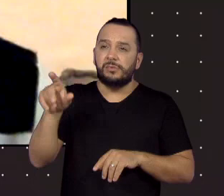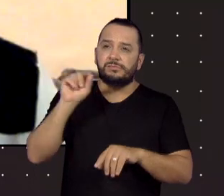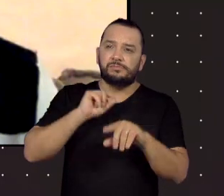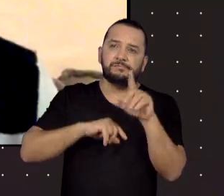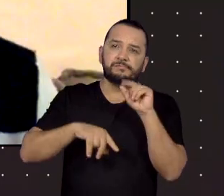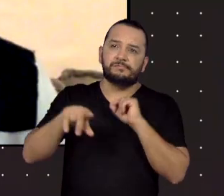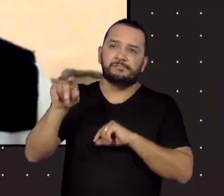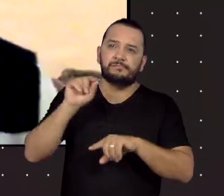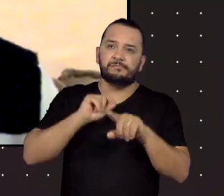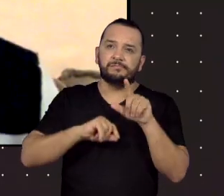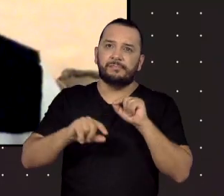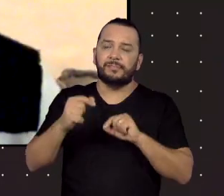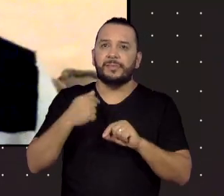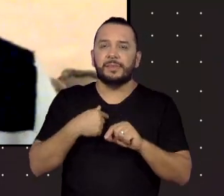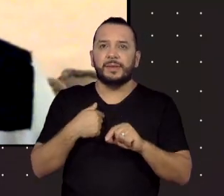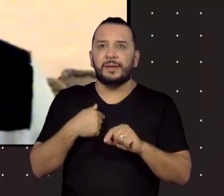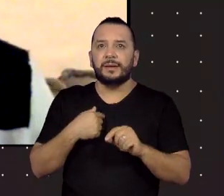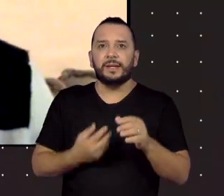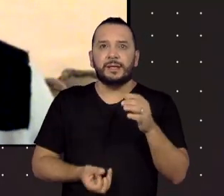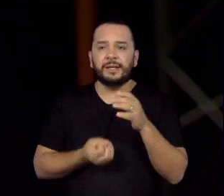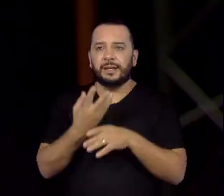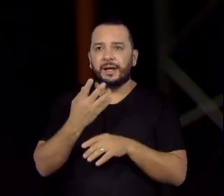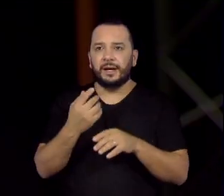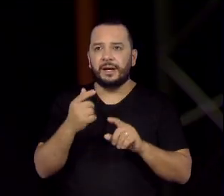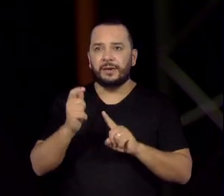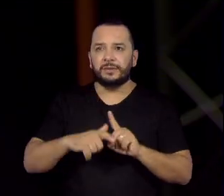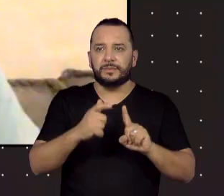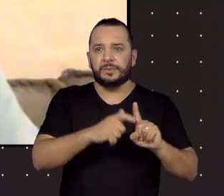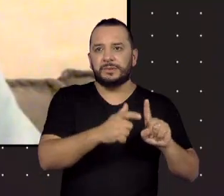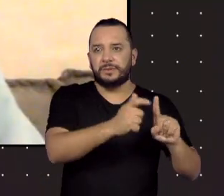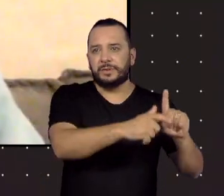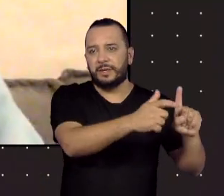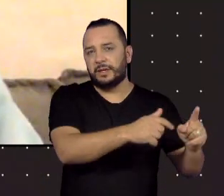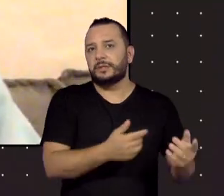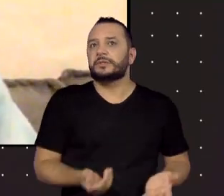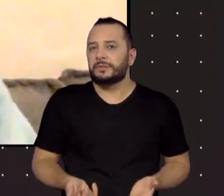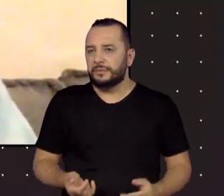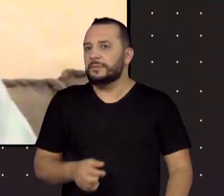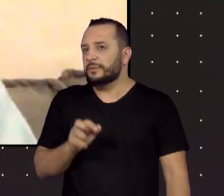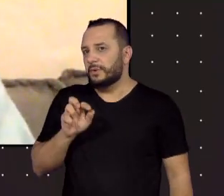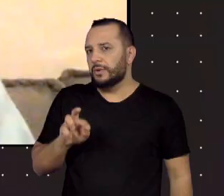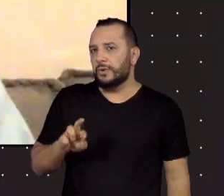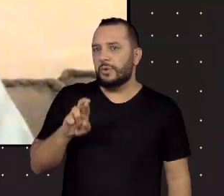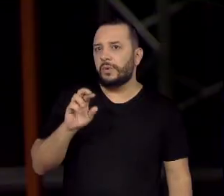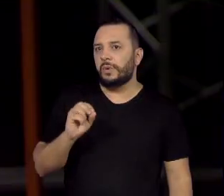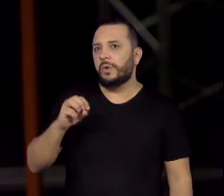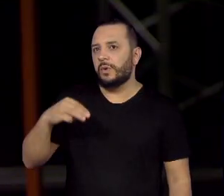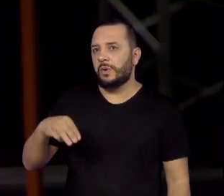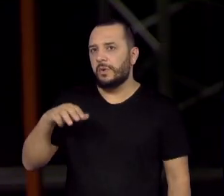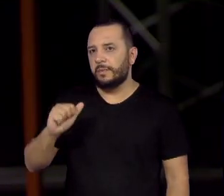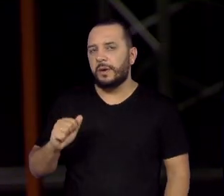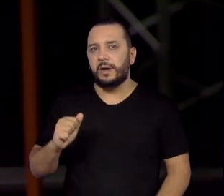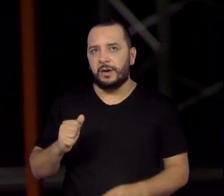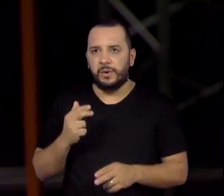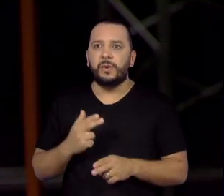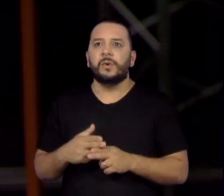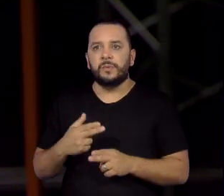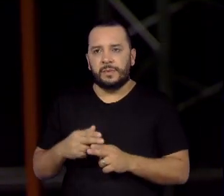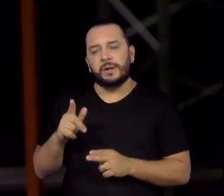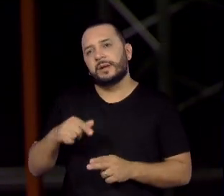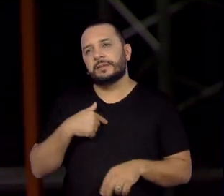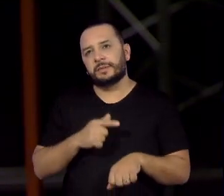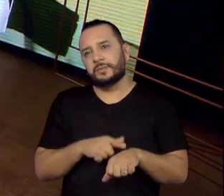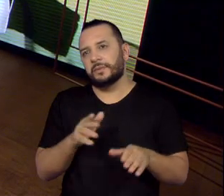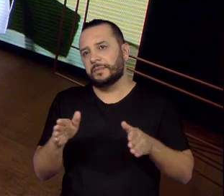para montar dentro dos personagens. Então, Roma foi esse momento super deslumbrante na